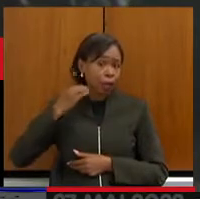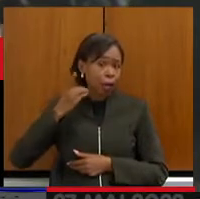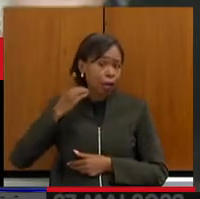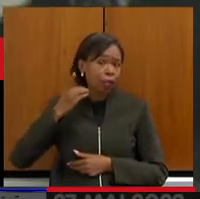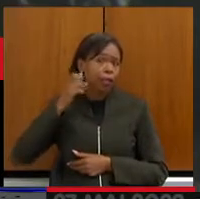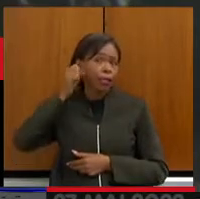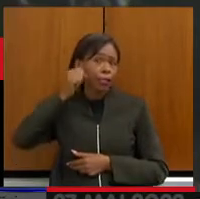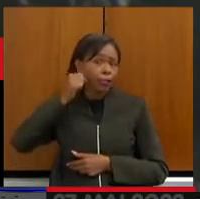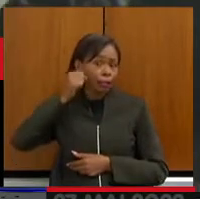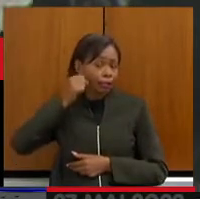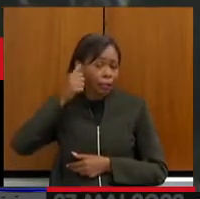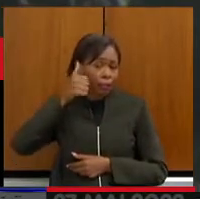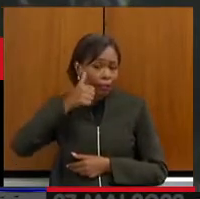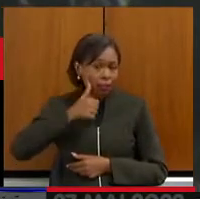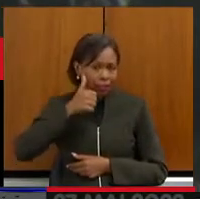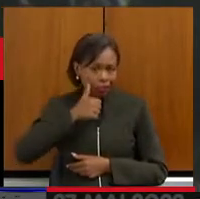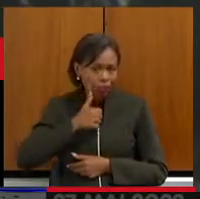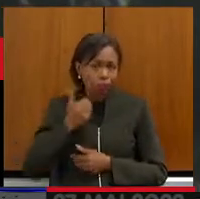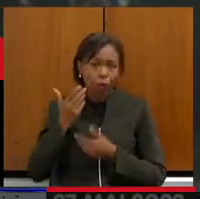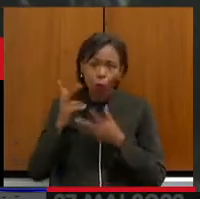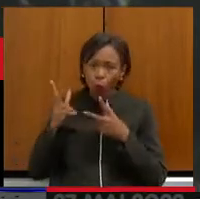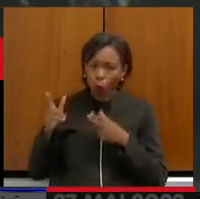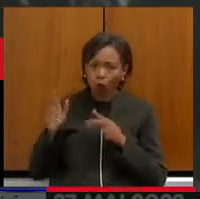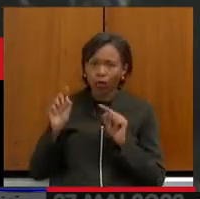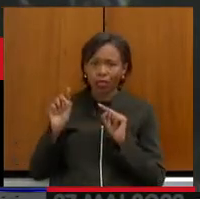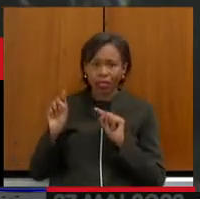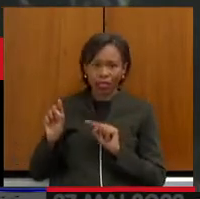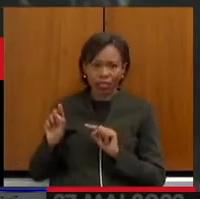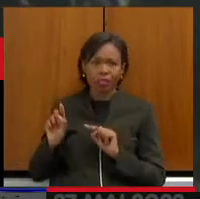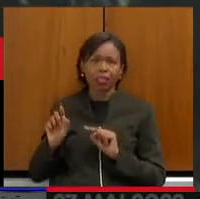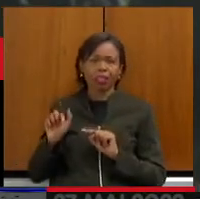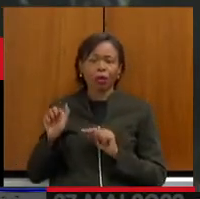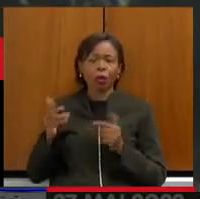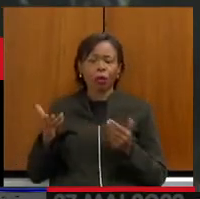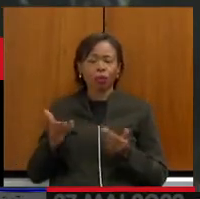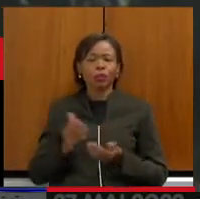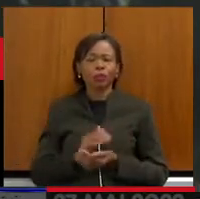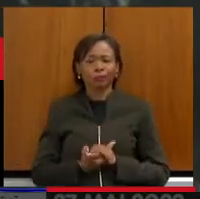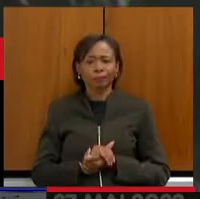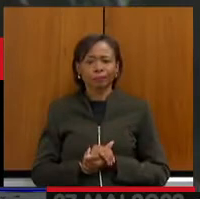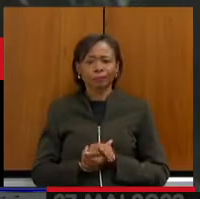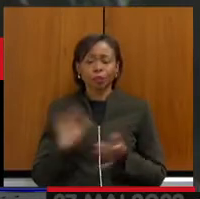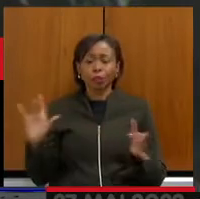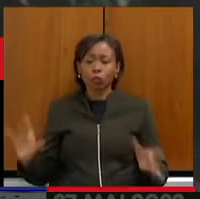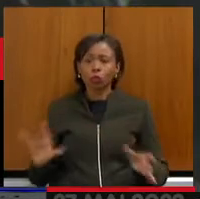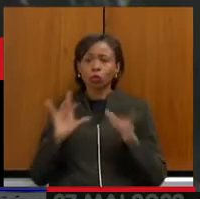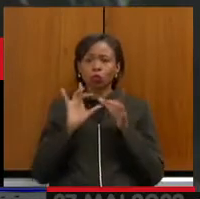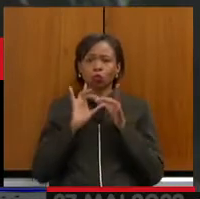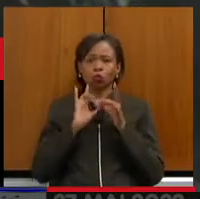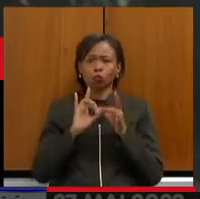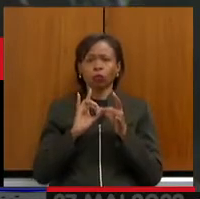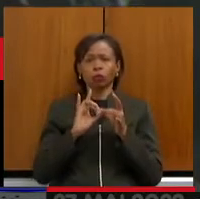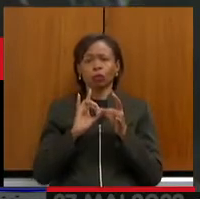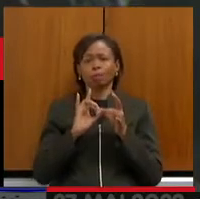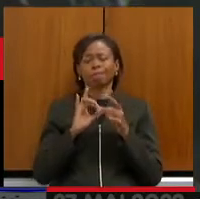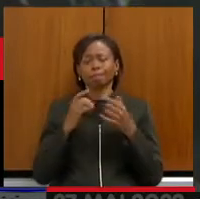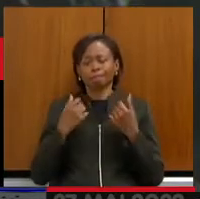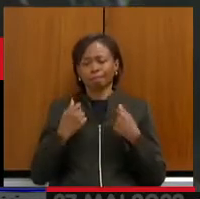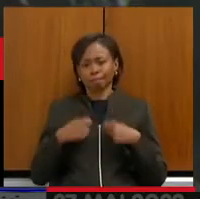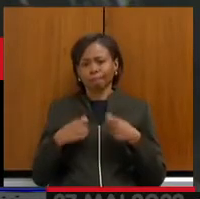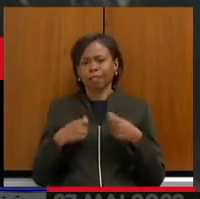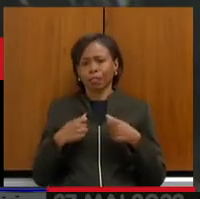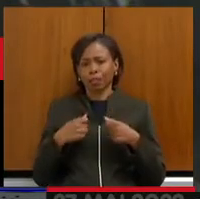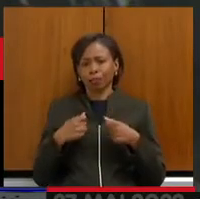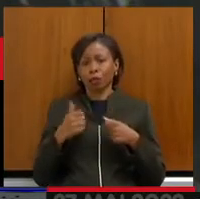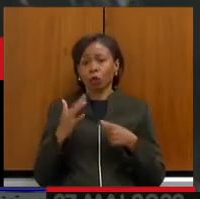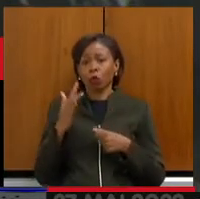Senadora xcomo deputadas com essas aqui né então juntas precisamos e para